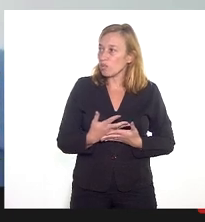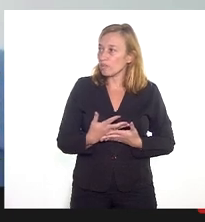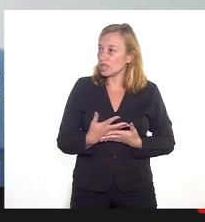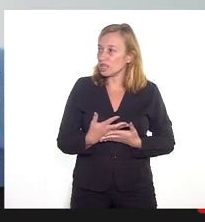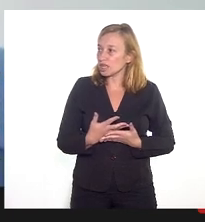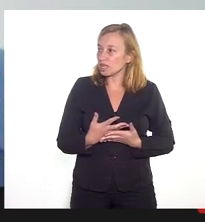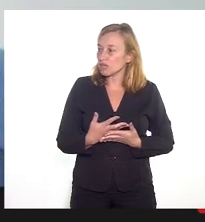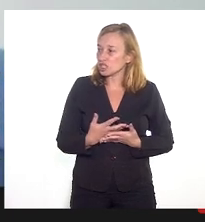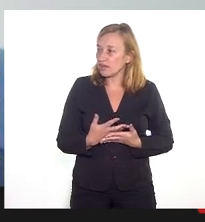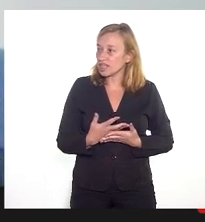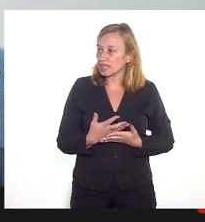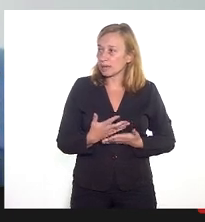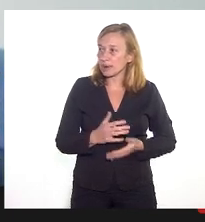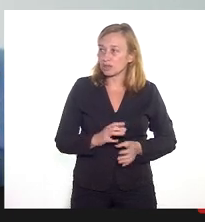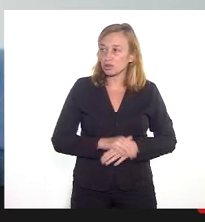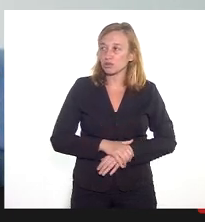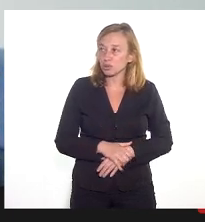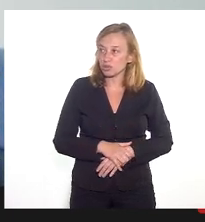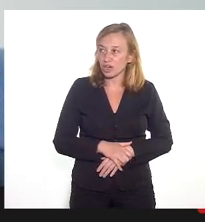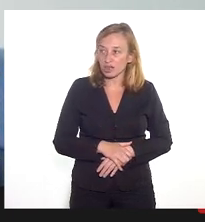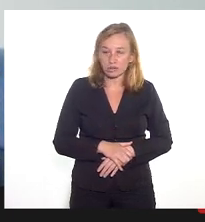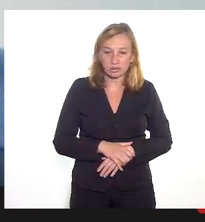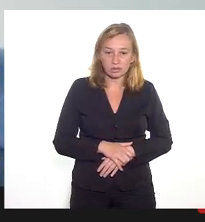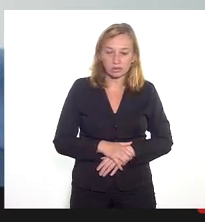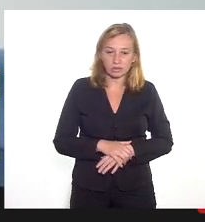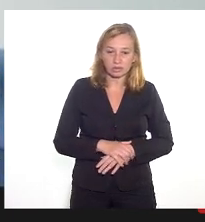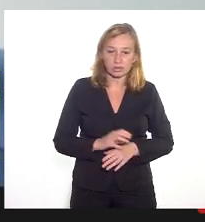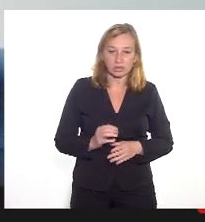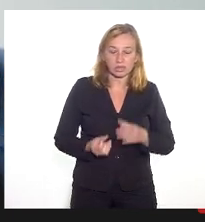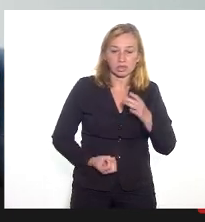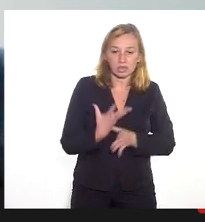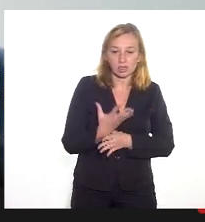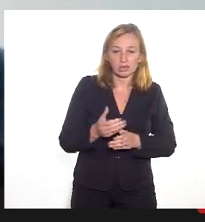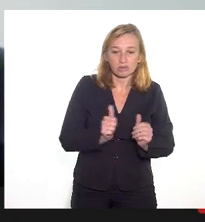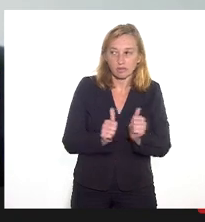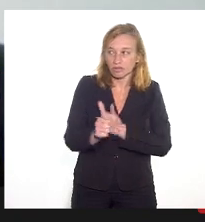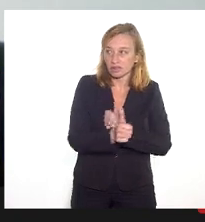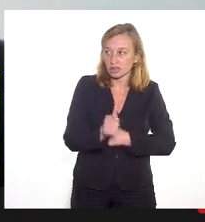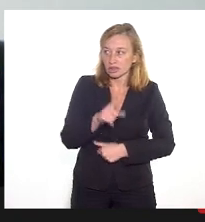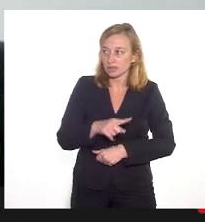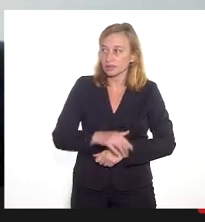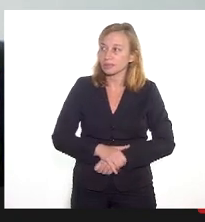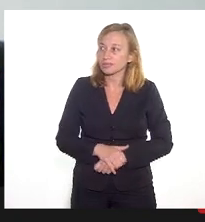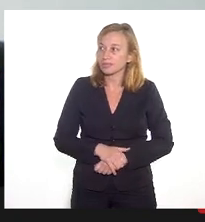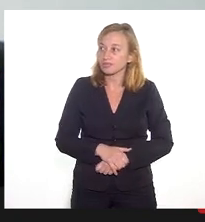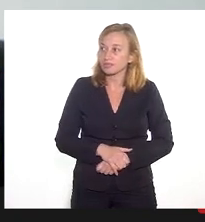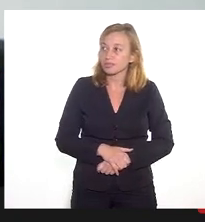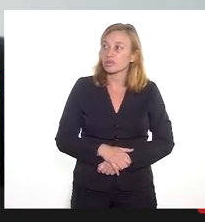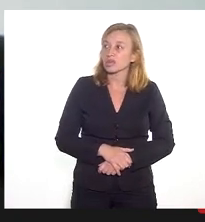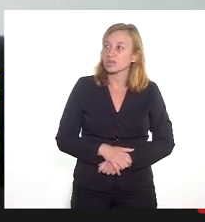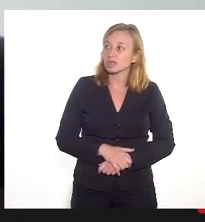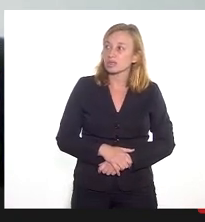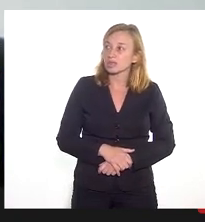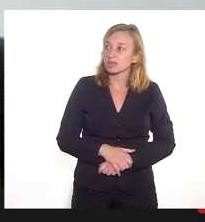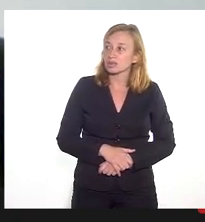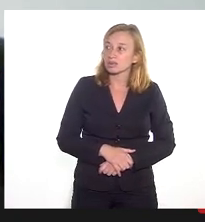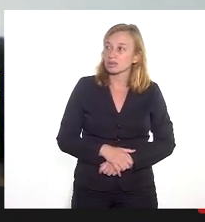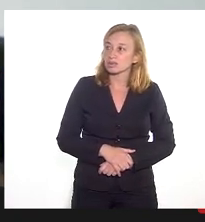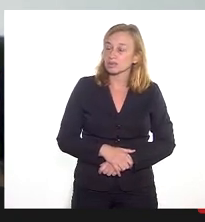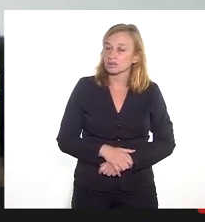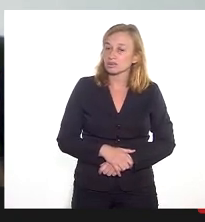nessa luta aí também desde os anos 80, desde a fundação da Frente, né? Mas nós temos tanta